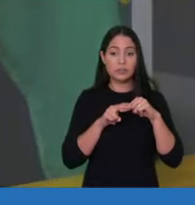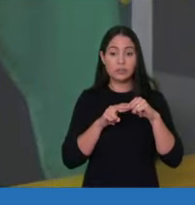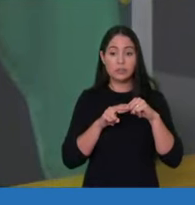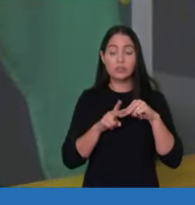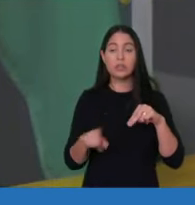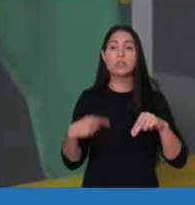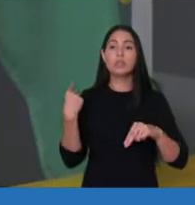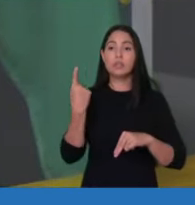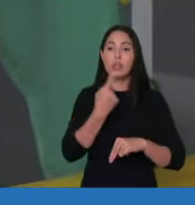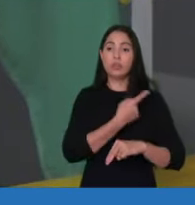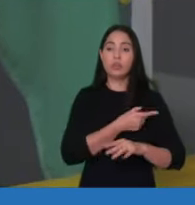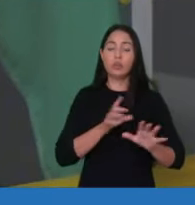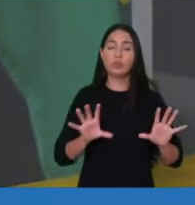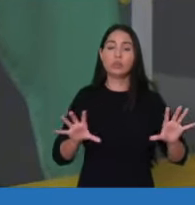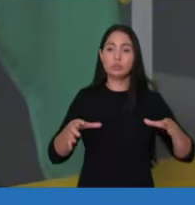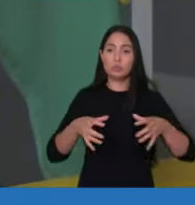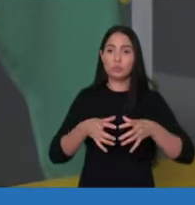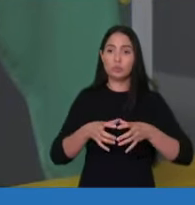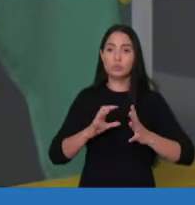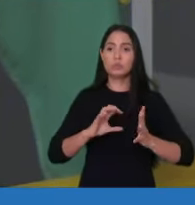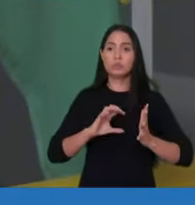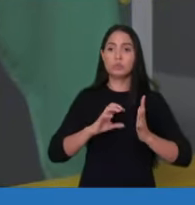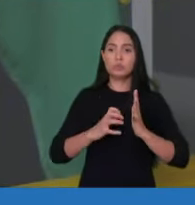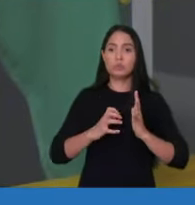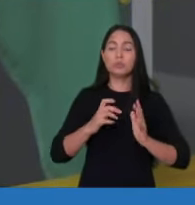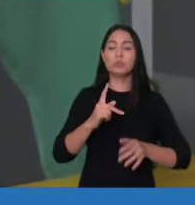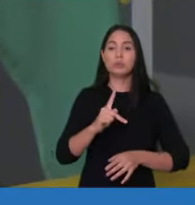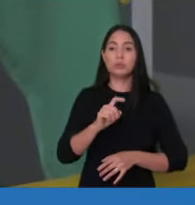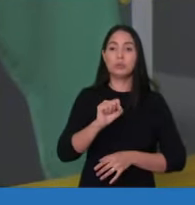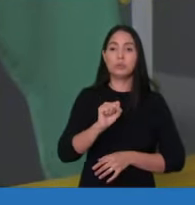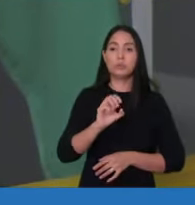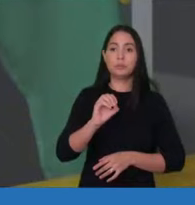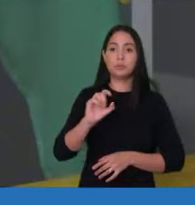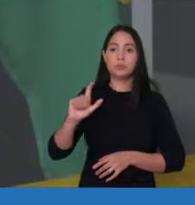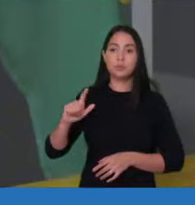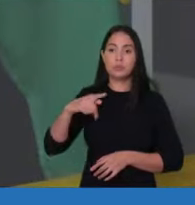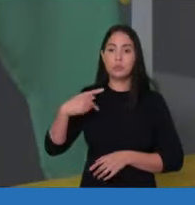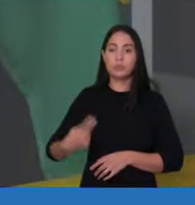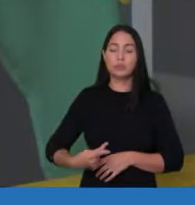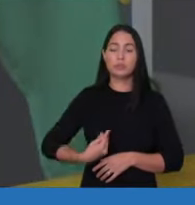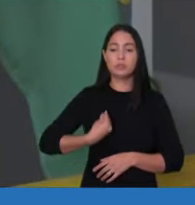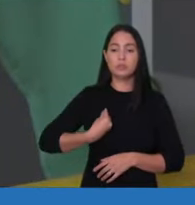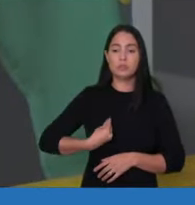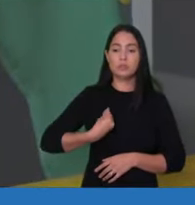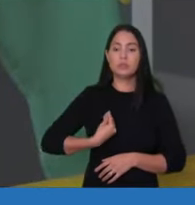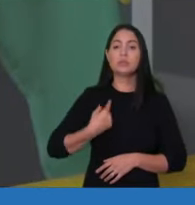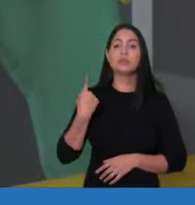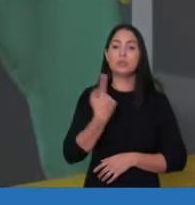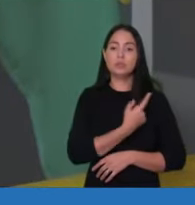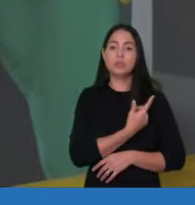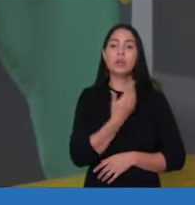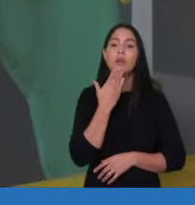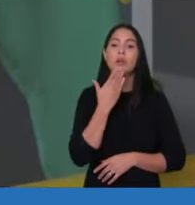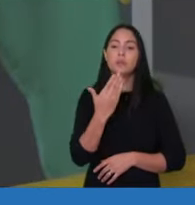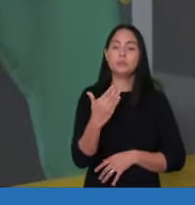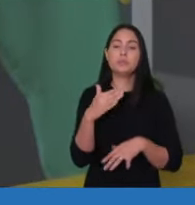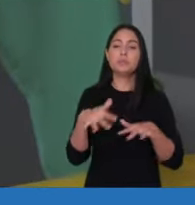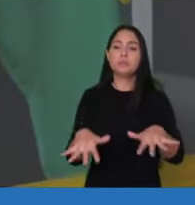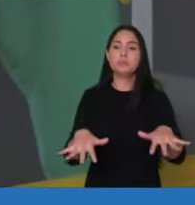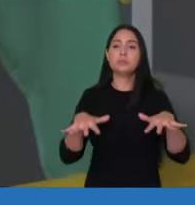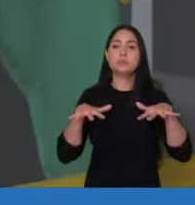nossa bancada, a bancada do PSOL nessa casa, requereu a